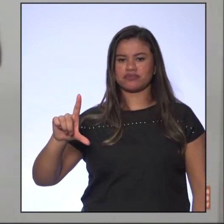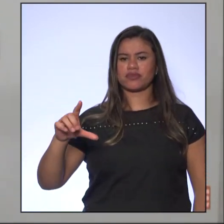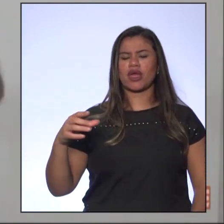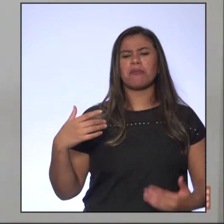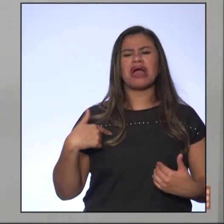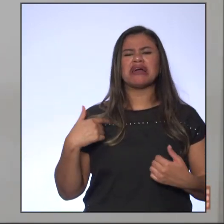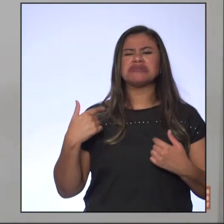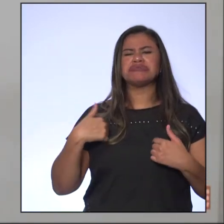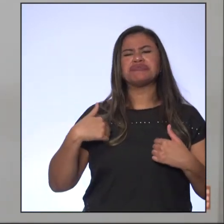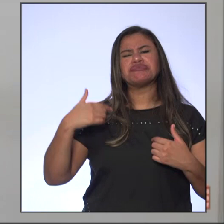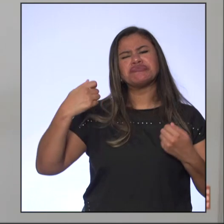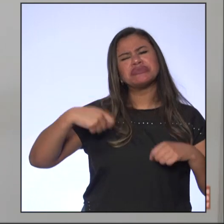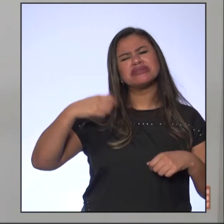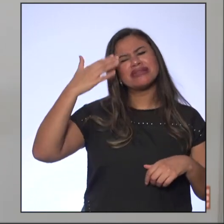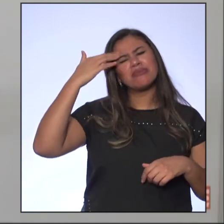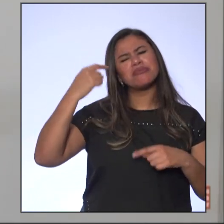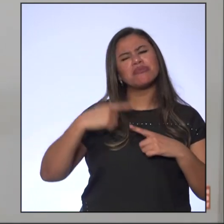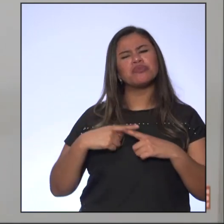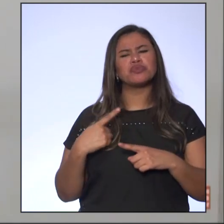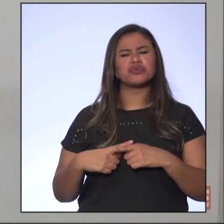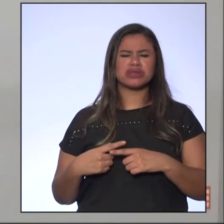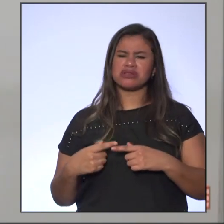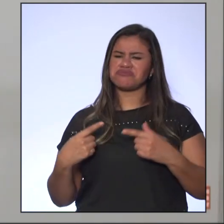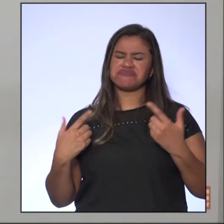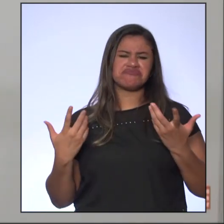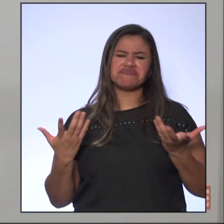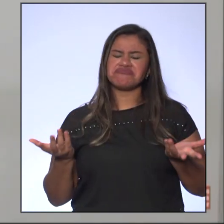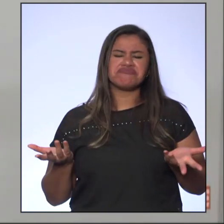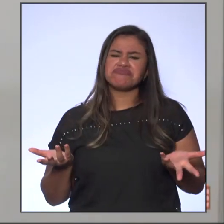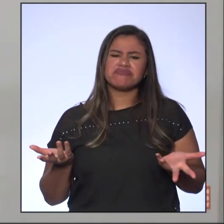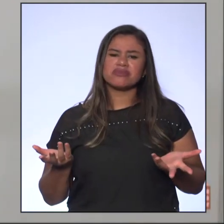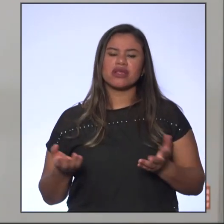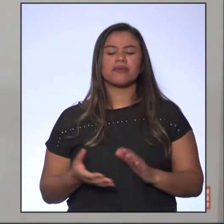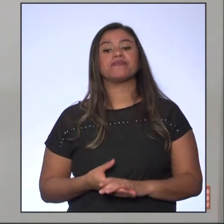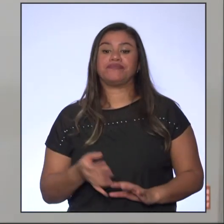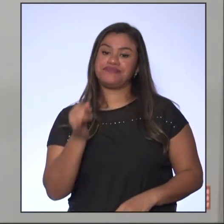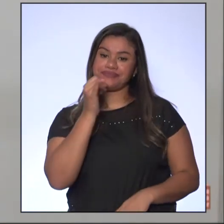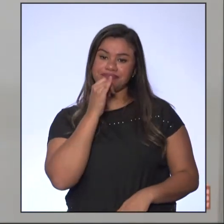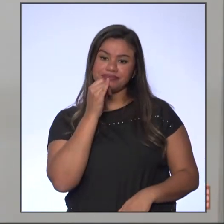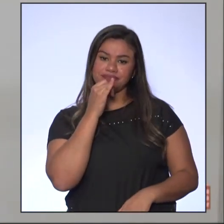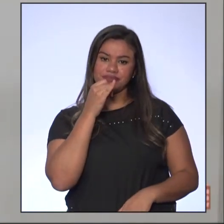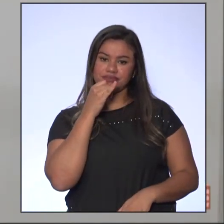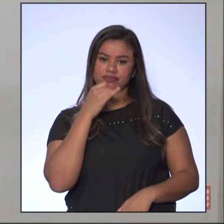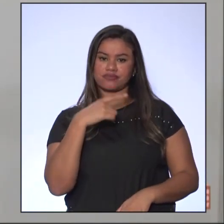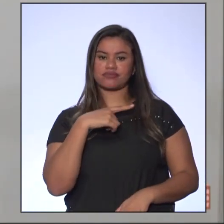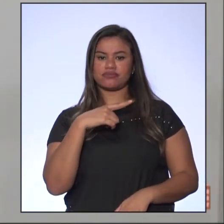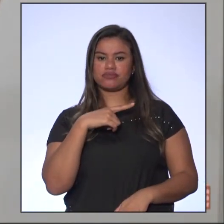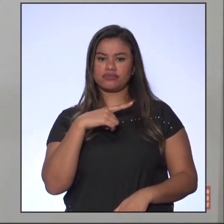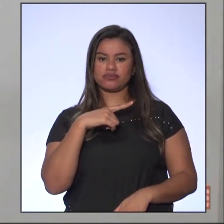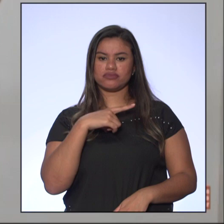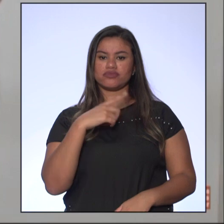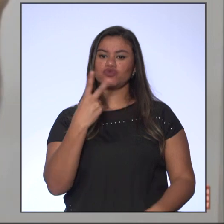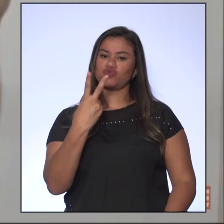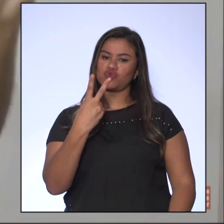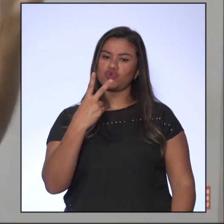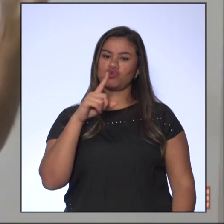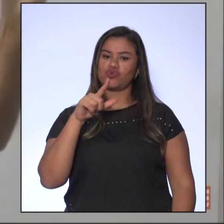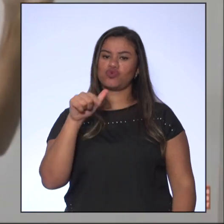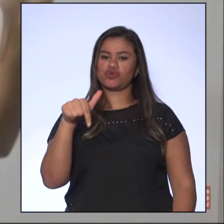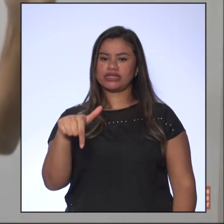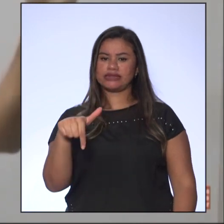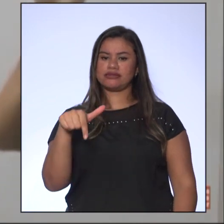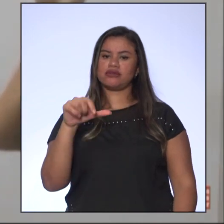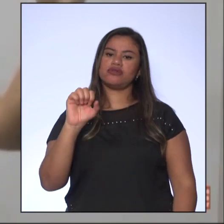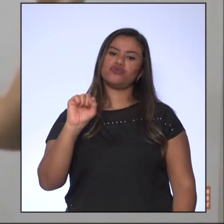aqui para calcular a mediana. Olha só esse exemplo. Eu tenho uma série, bem aqui, 2,